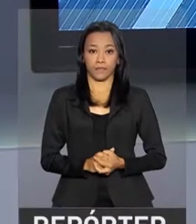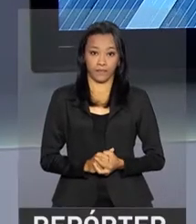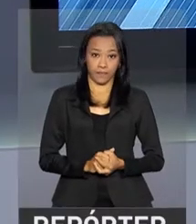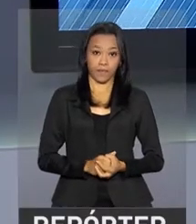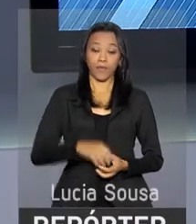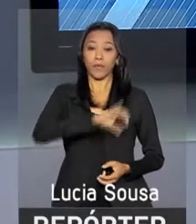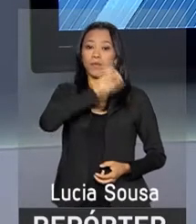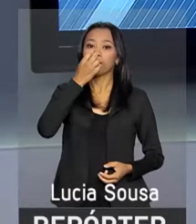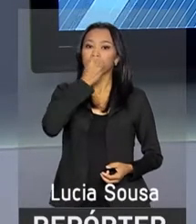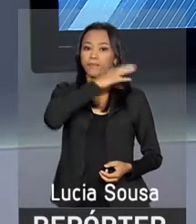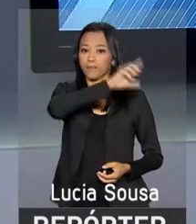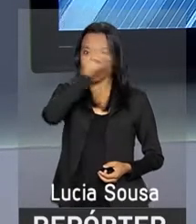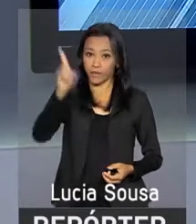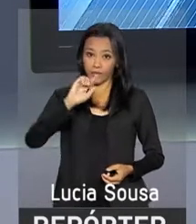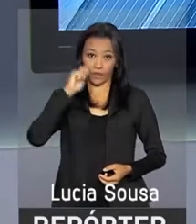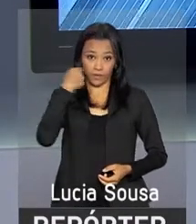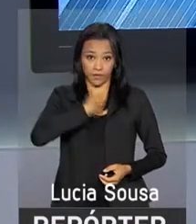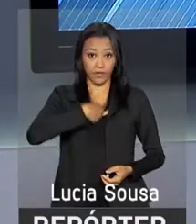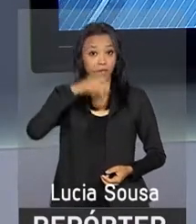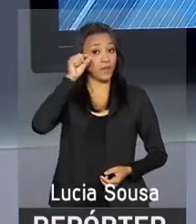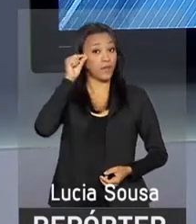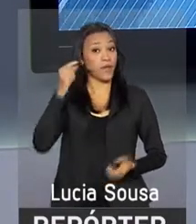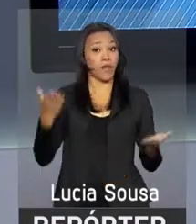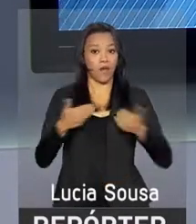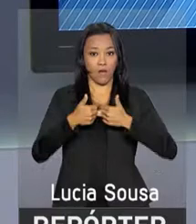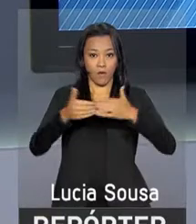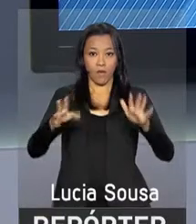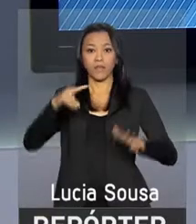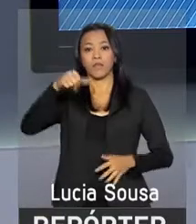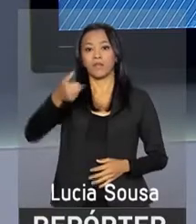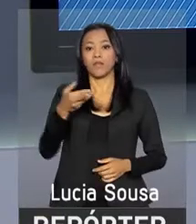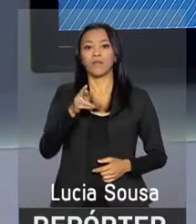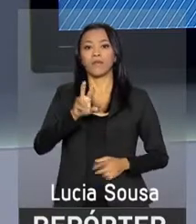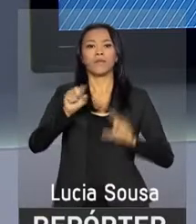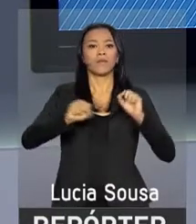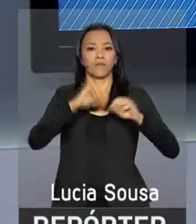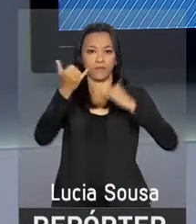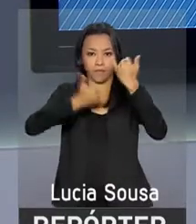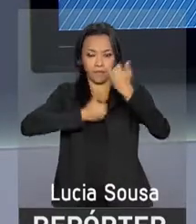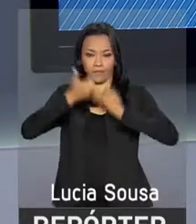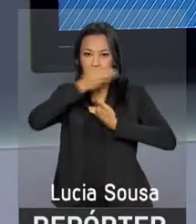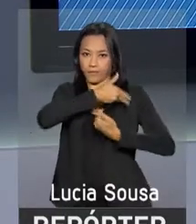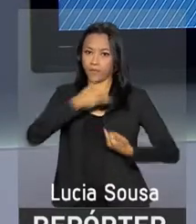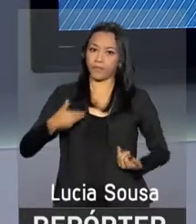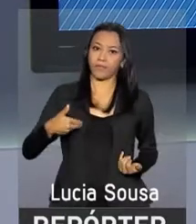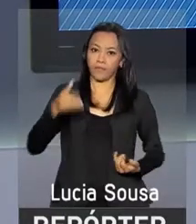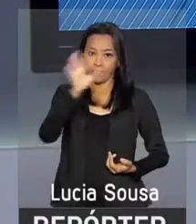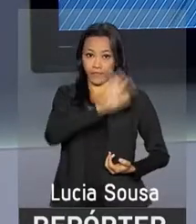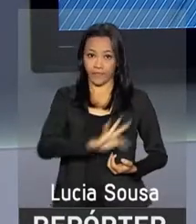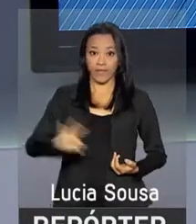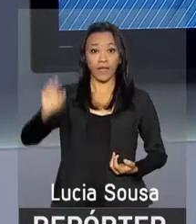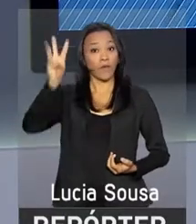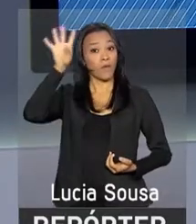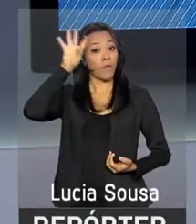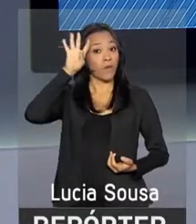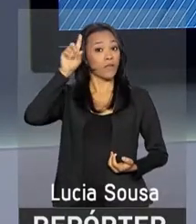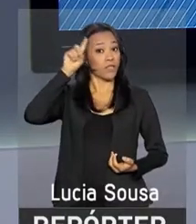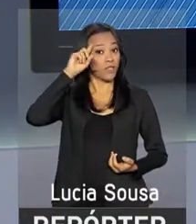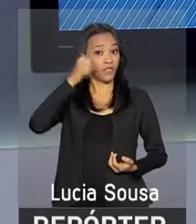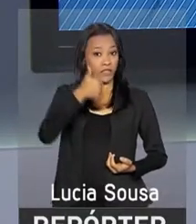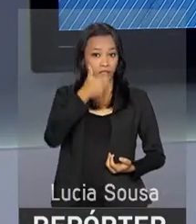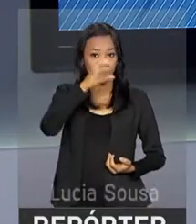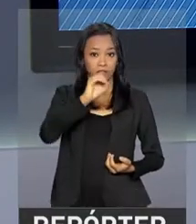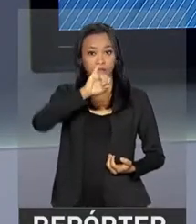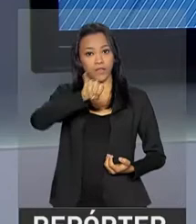olá bom dia sou carolina becker e começa agora o repórter nbr com as notícias do governo federal desta quarta-feira